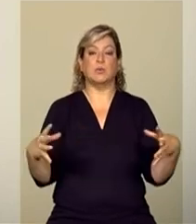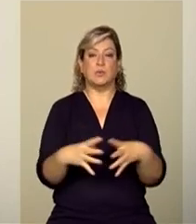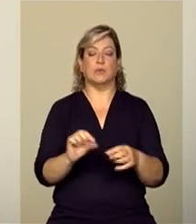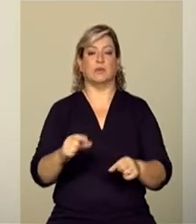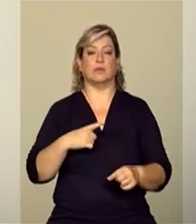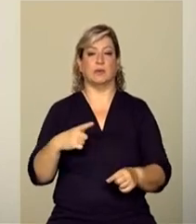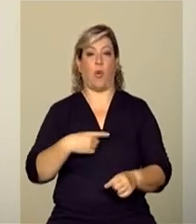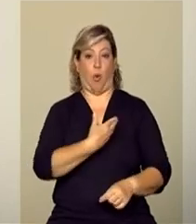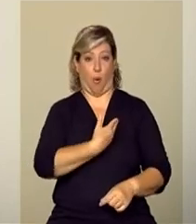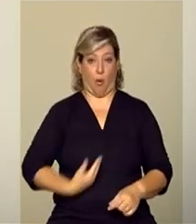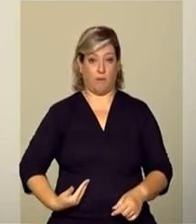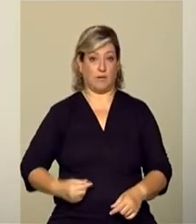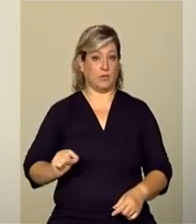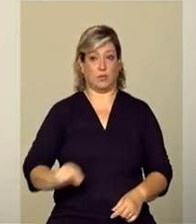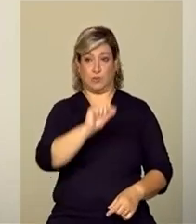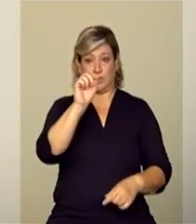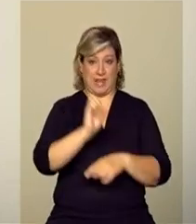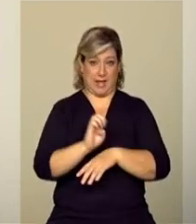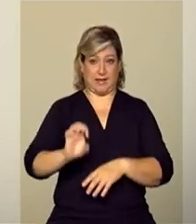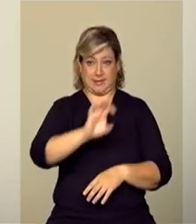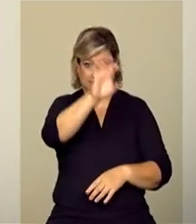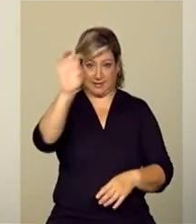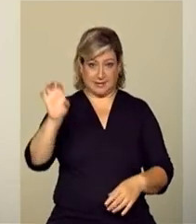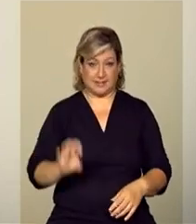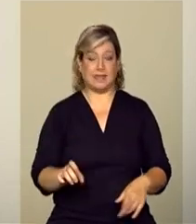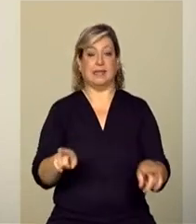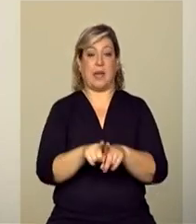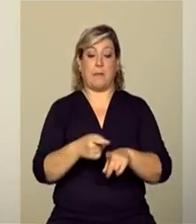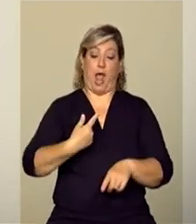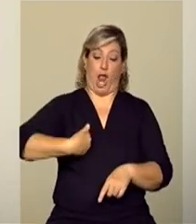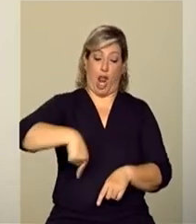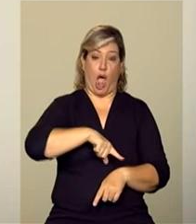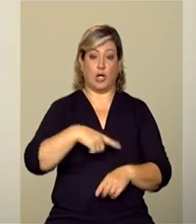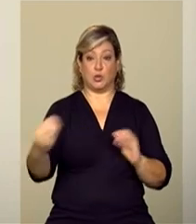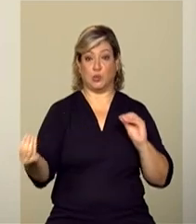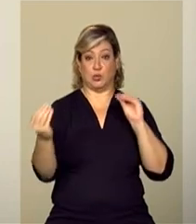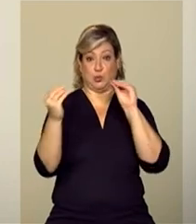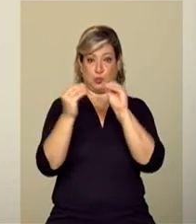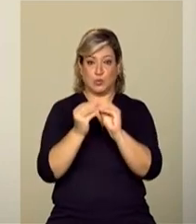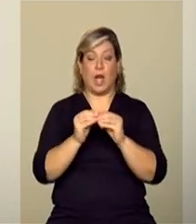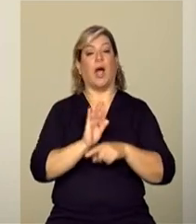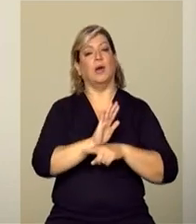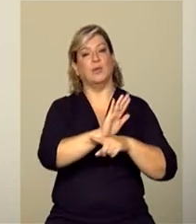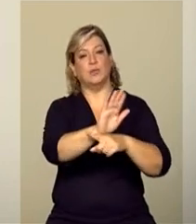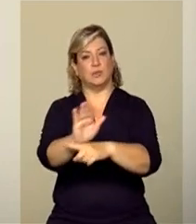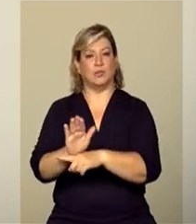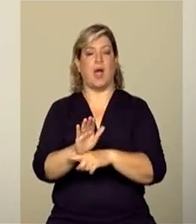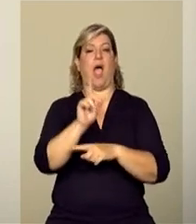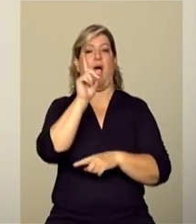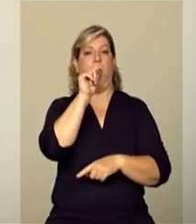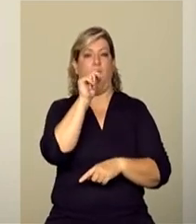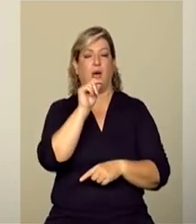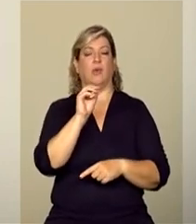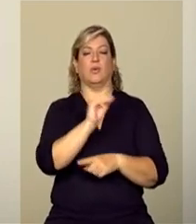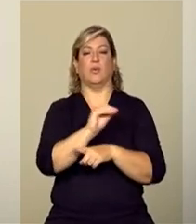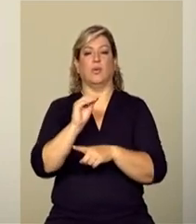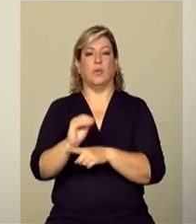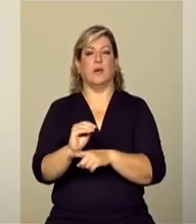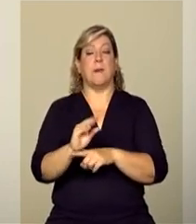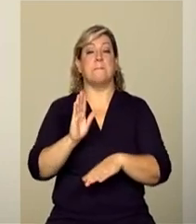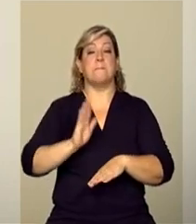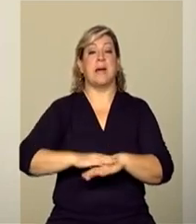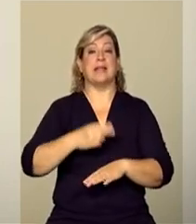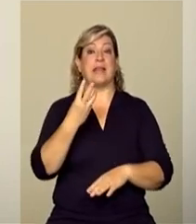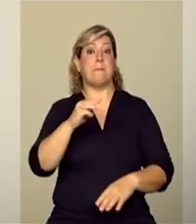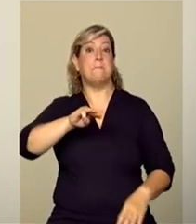pipas dos governos estaduais e aqueles que nós contratamos estão garantindo água para o consumo de mais